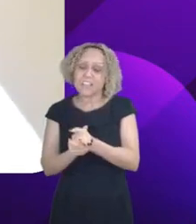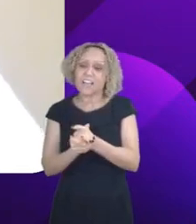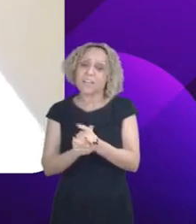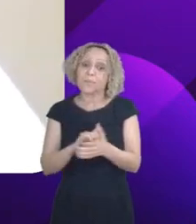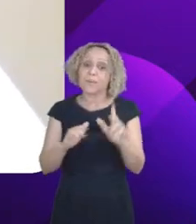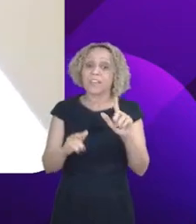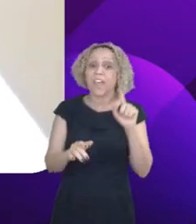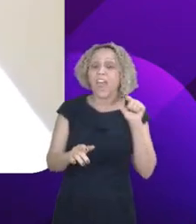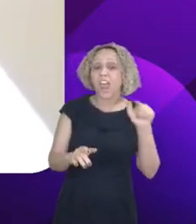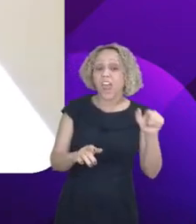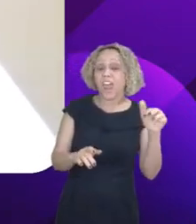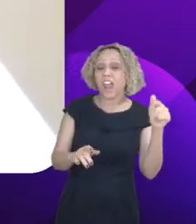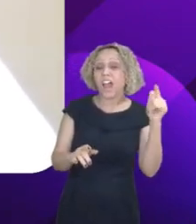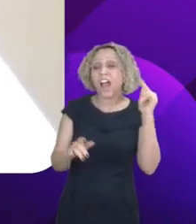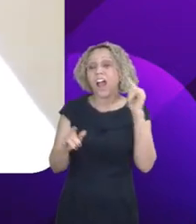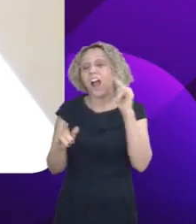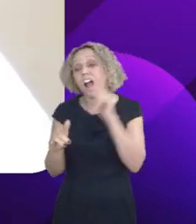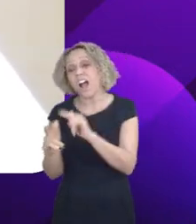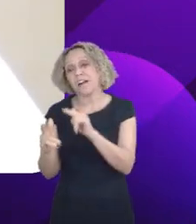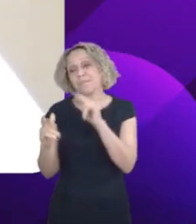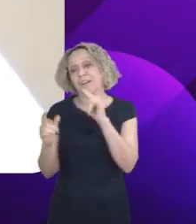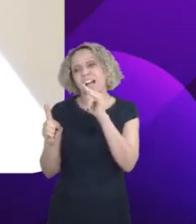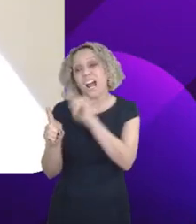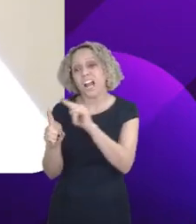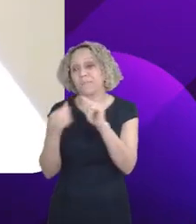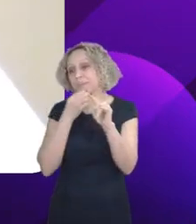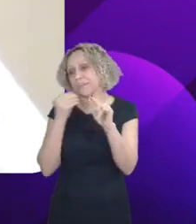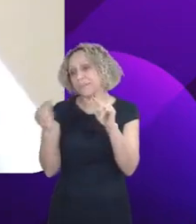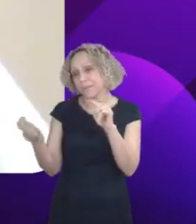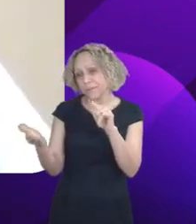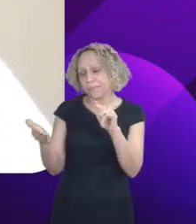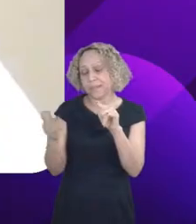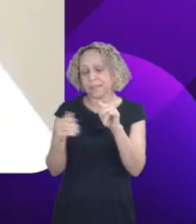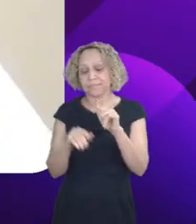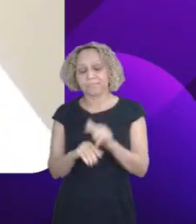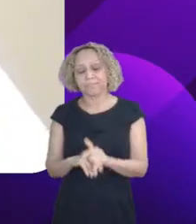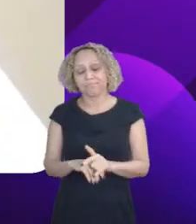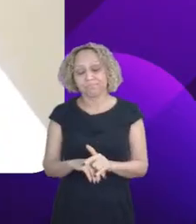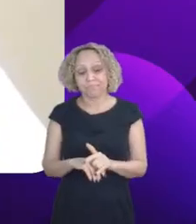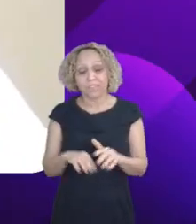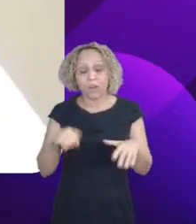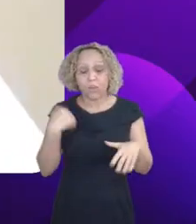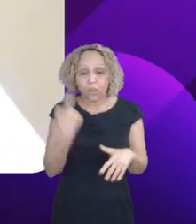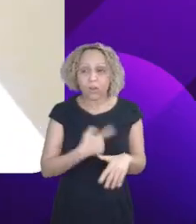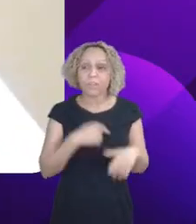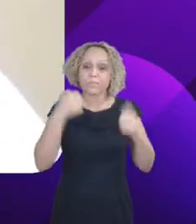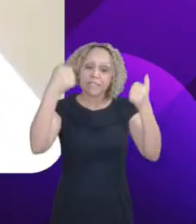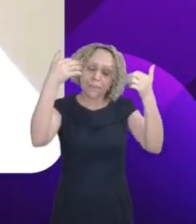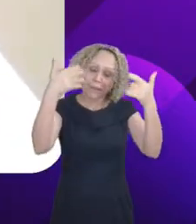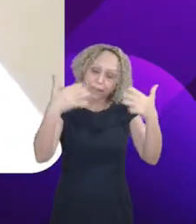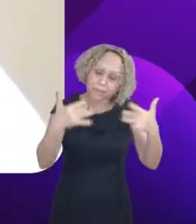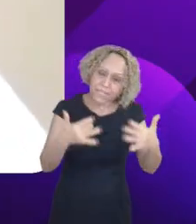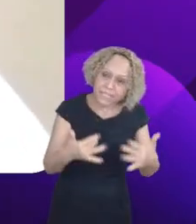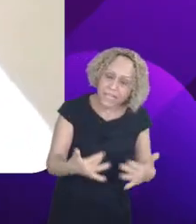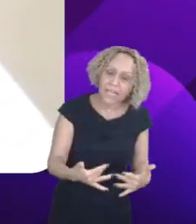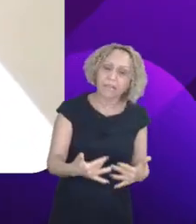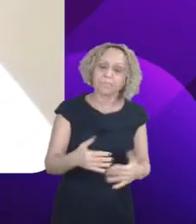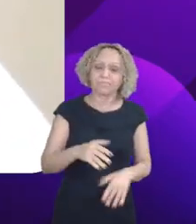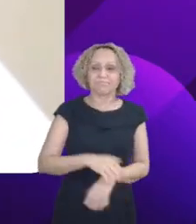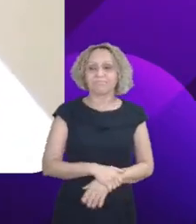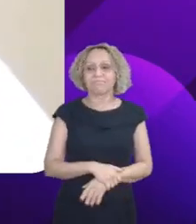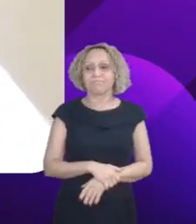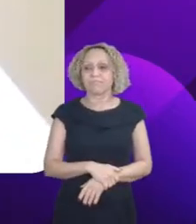precisamos respeitar esse lugar de cada mulher e fortalecê-la para ela entender as suas vivências e evitar o